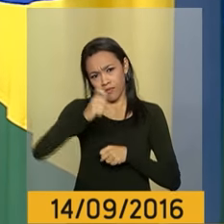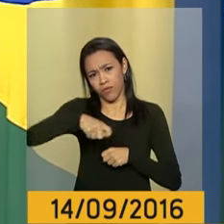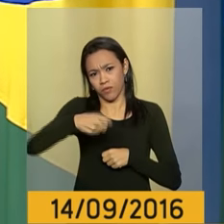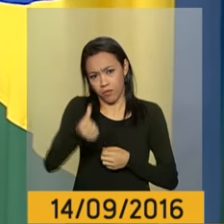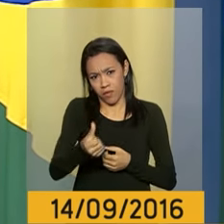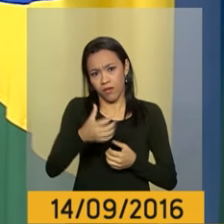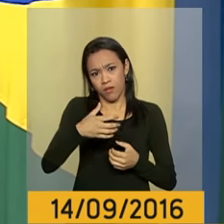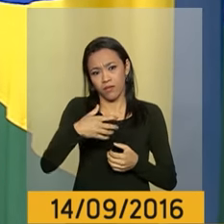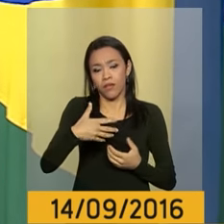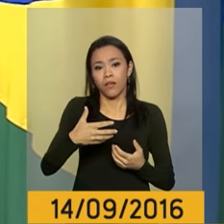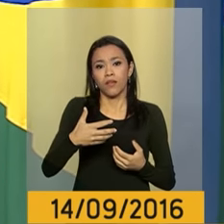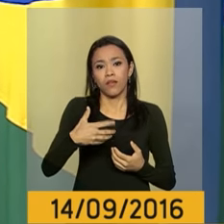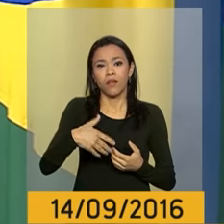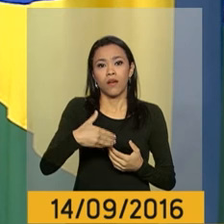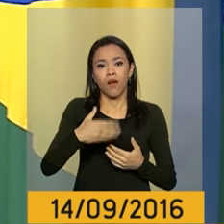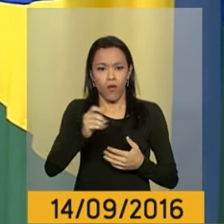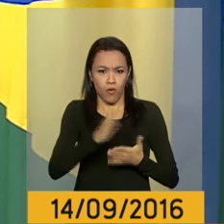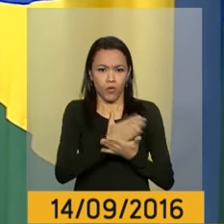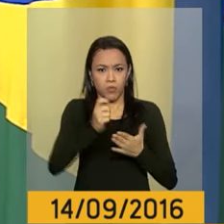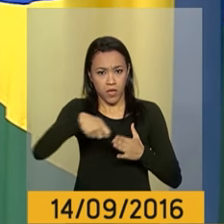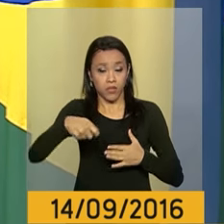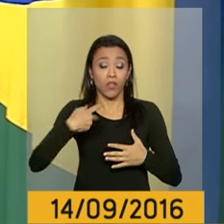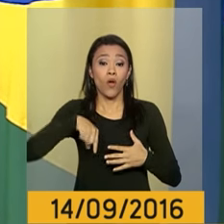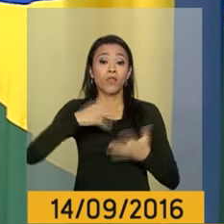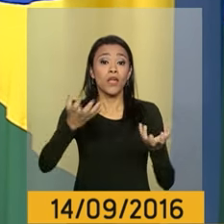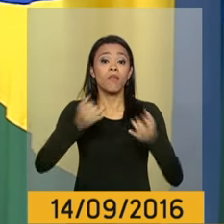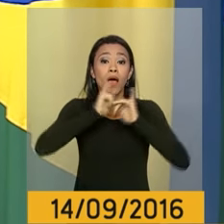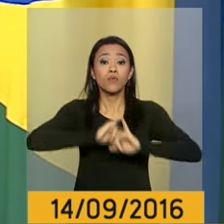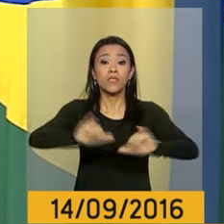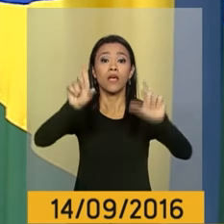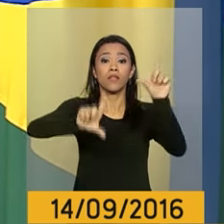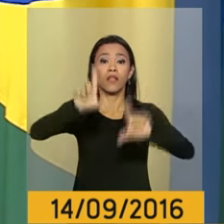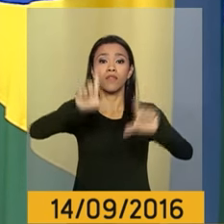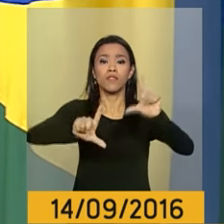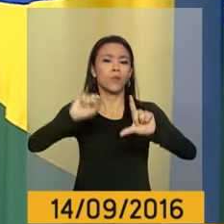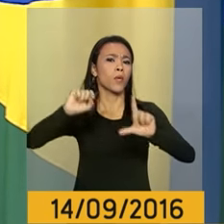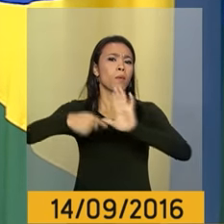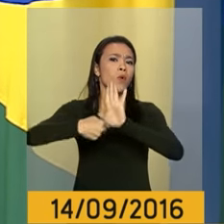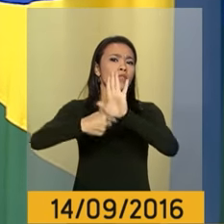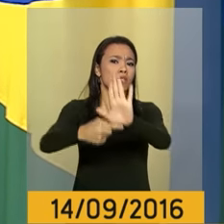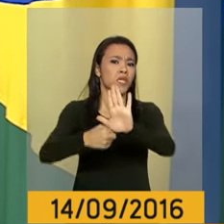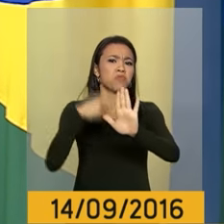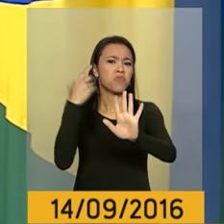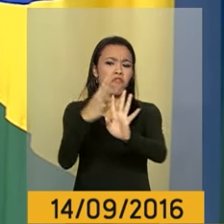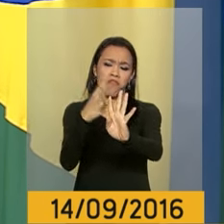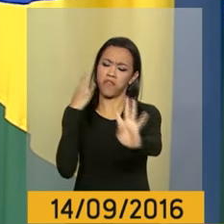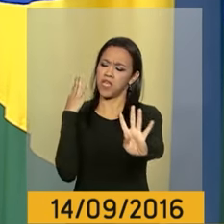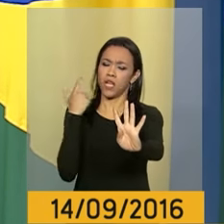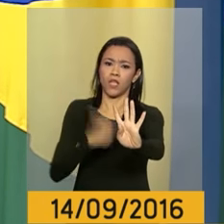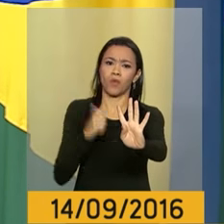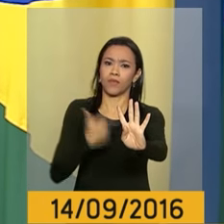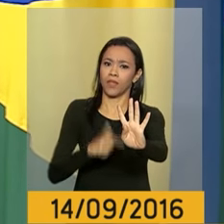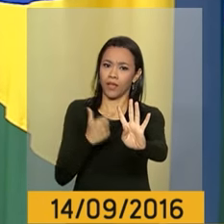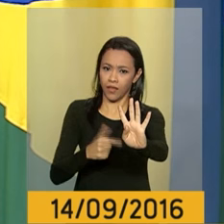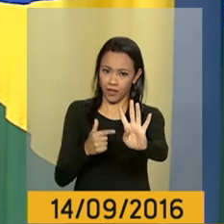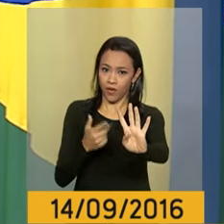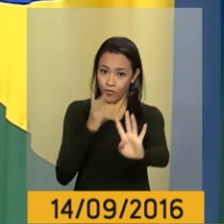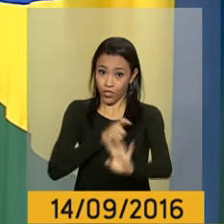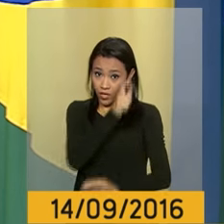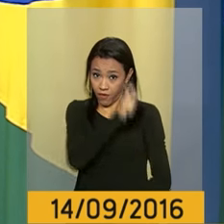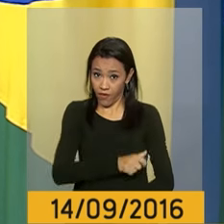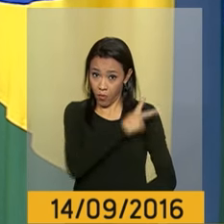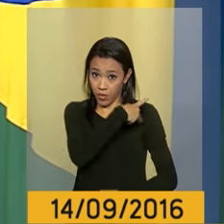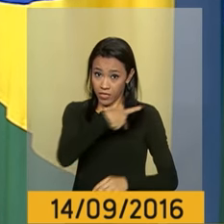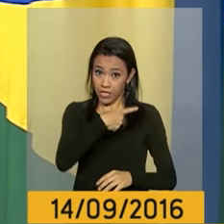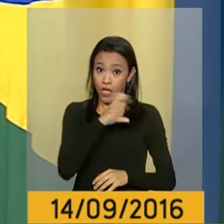2 anos e poucos meses, nós possamos ter noticiário na televisão mostrando que não há fila nenhuma, como disse o presidente da Confederação, né?